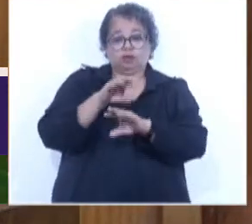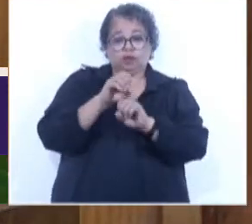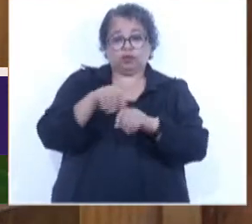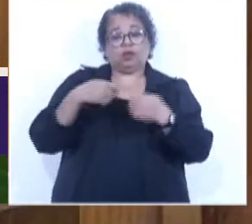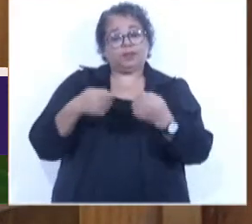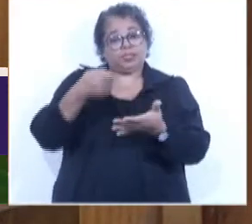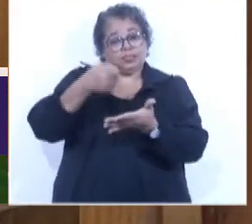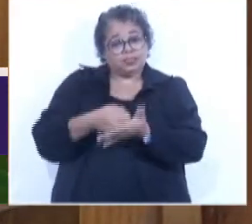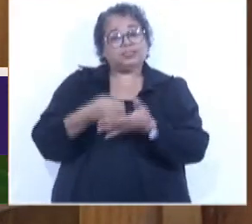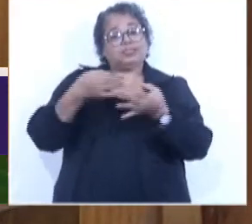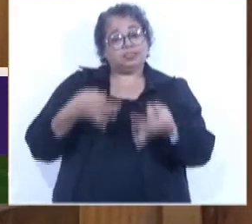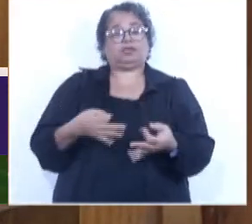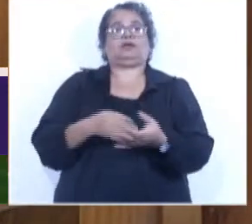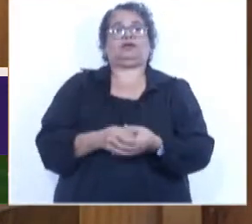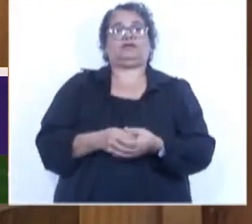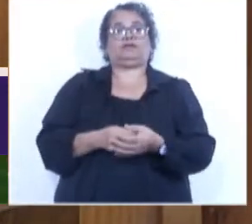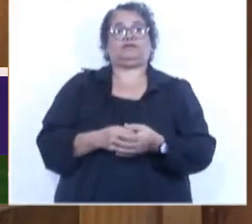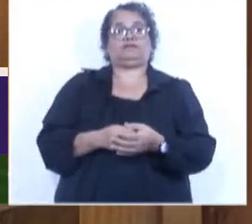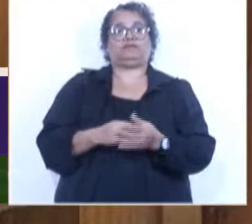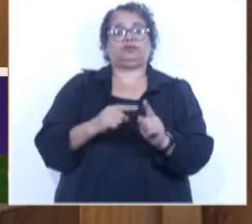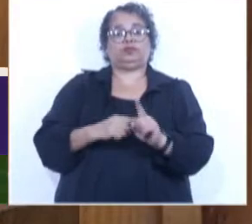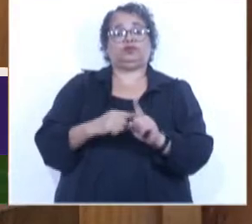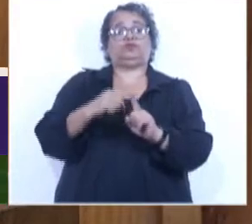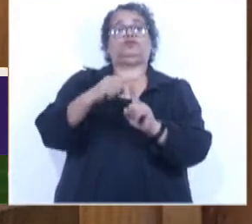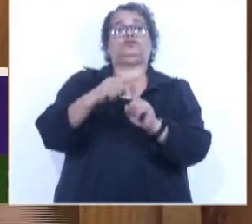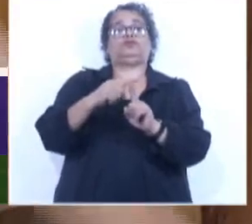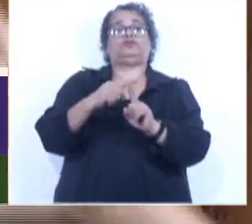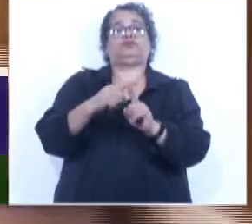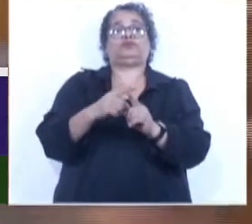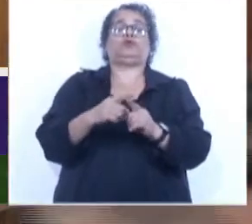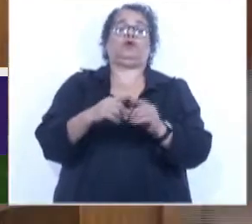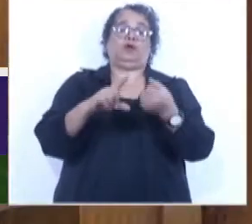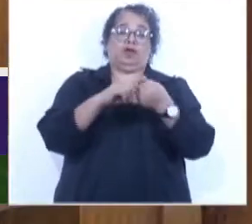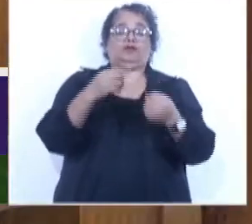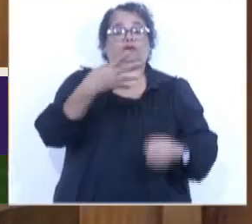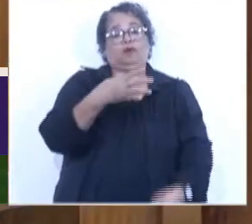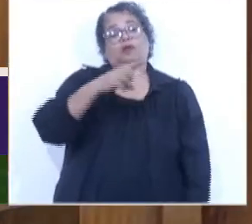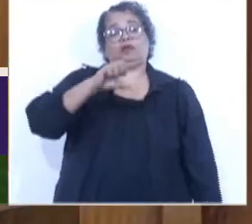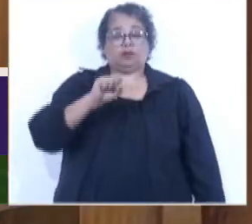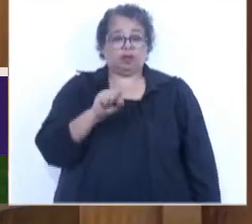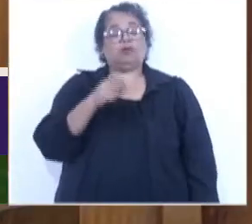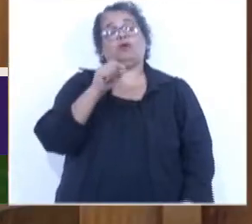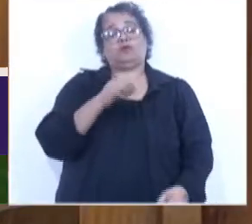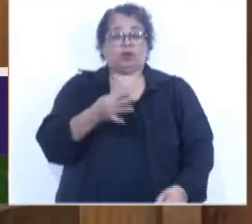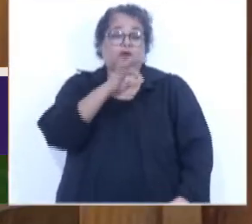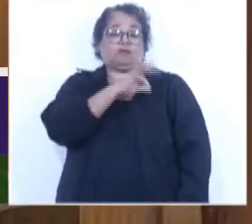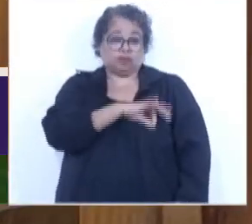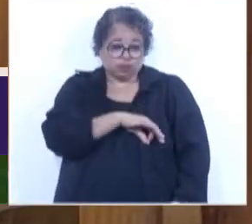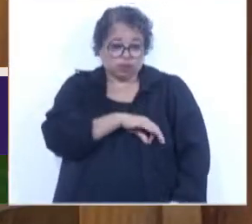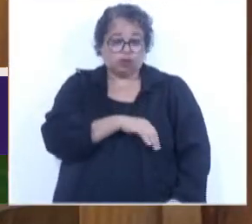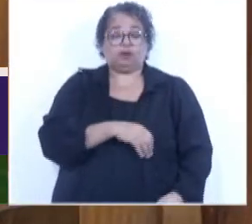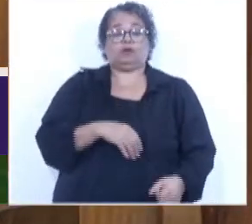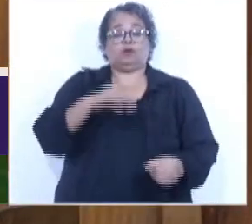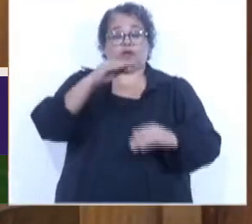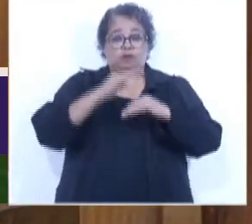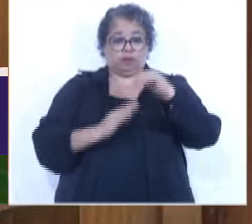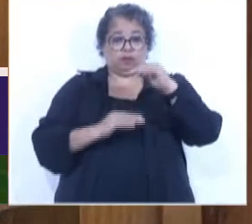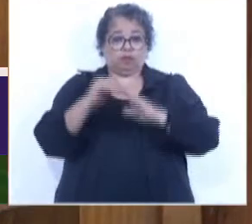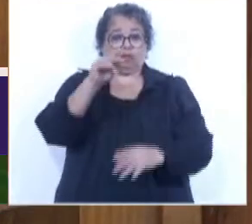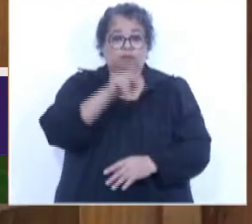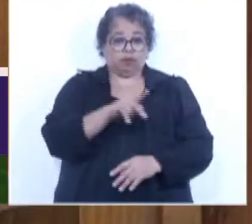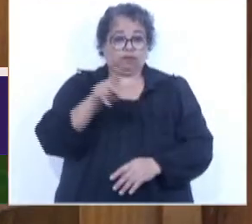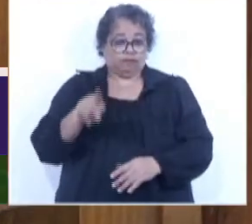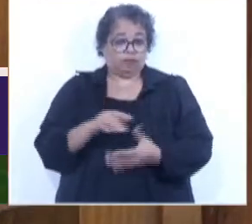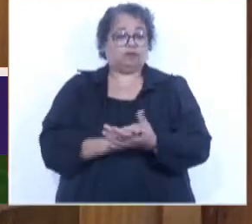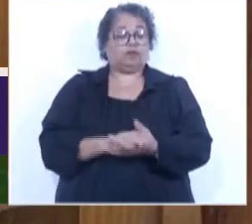cumprido atingimos a maioria no julgamento Dadinho 48 48 que é o piso do magistério que rejeitou os embargos de declaração do Estado